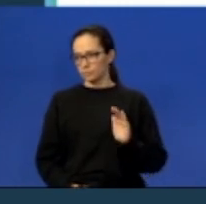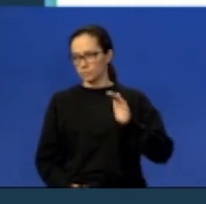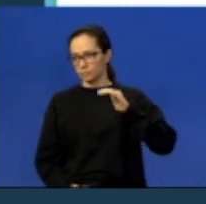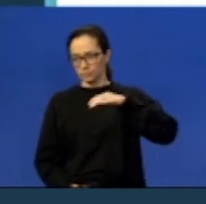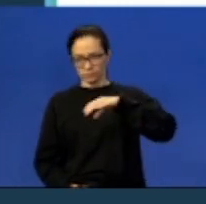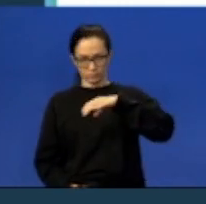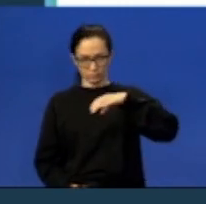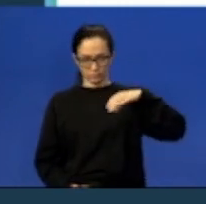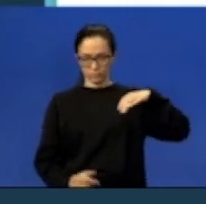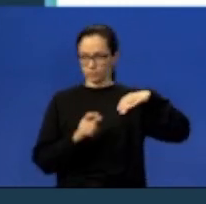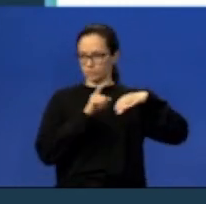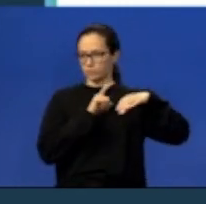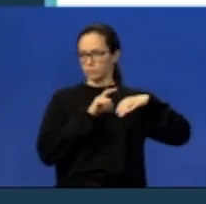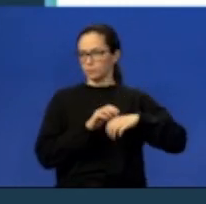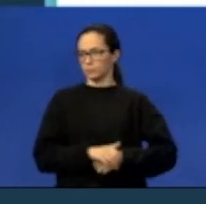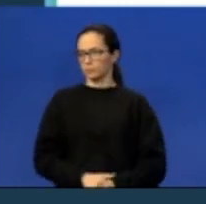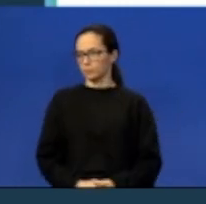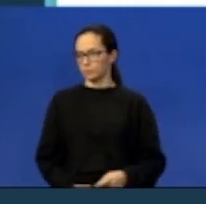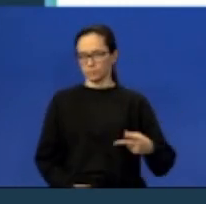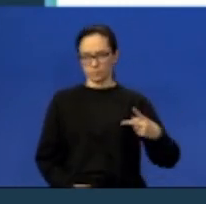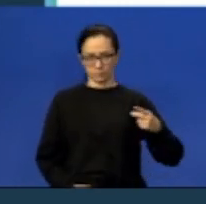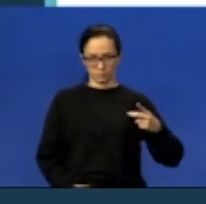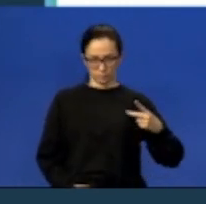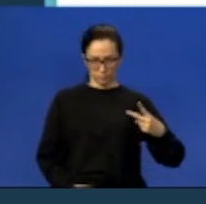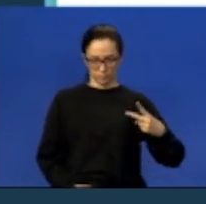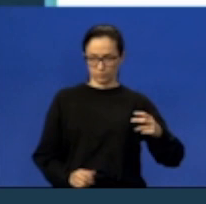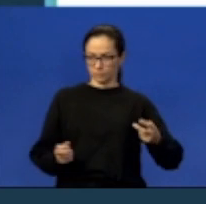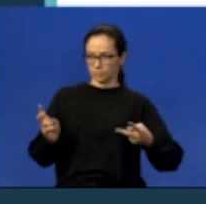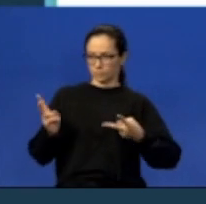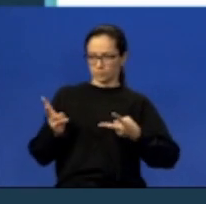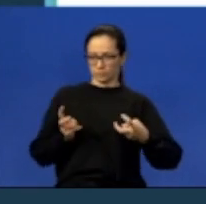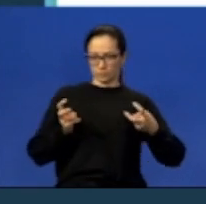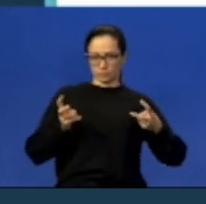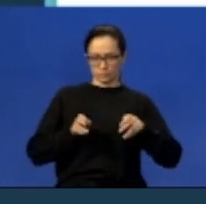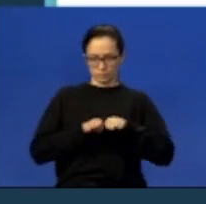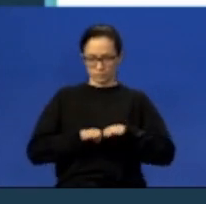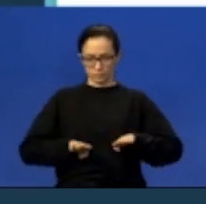os sensores que vão capturar, né, a movimentação aí do